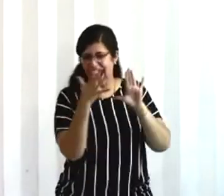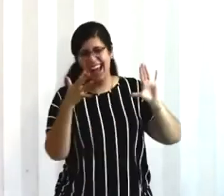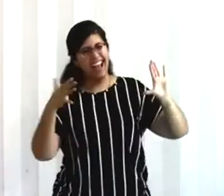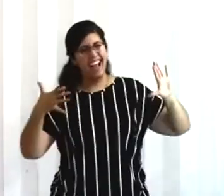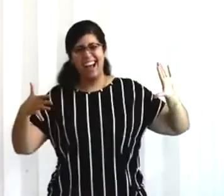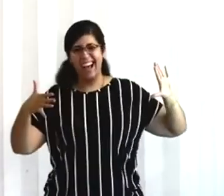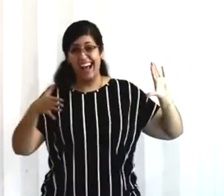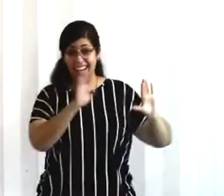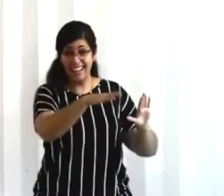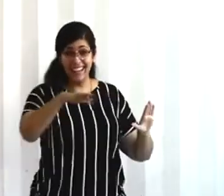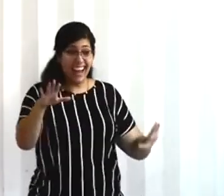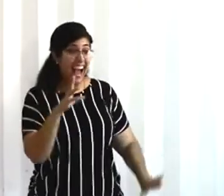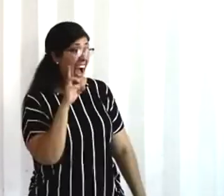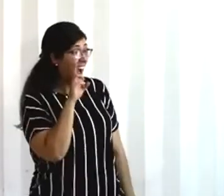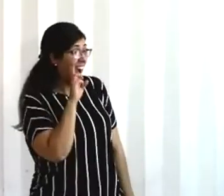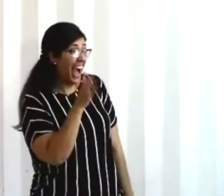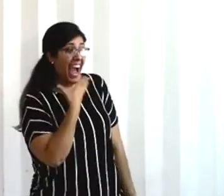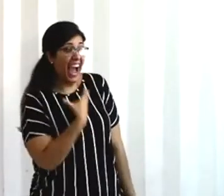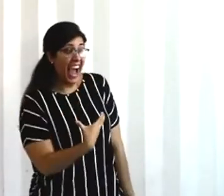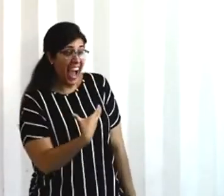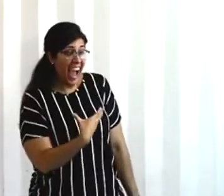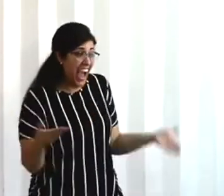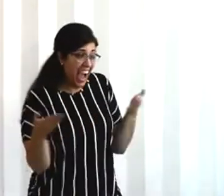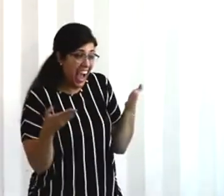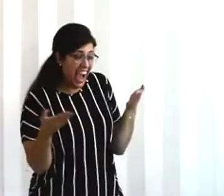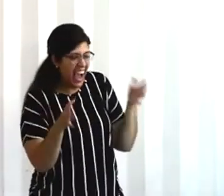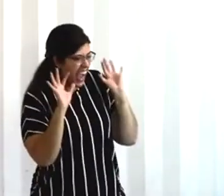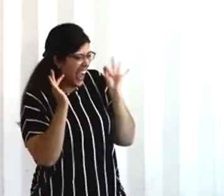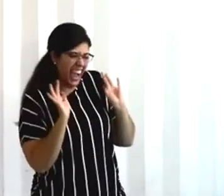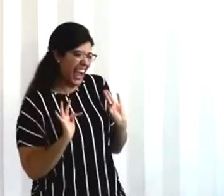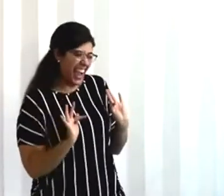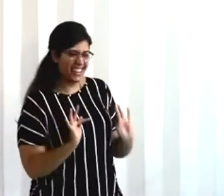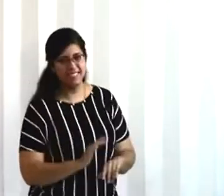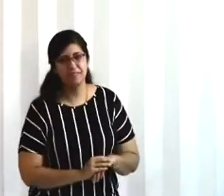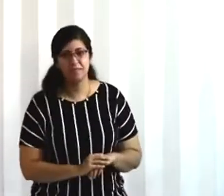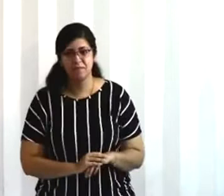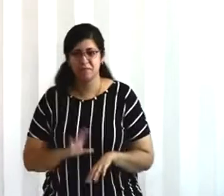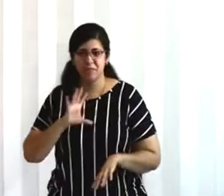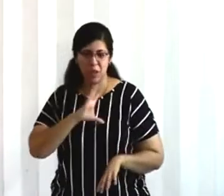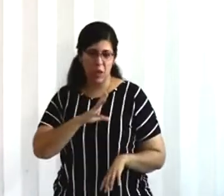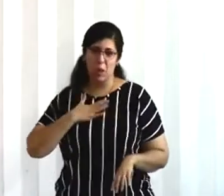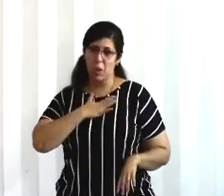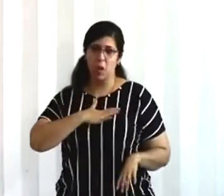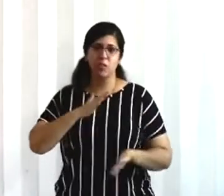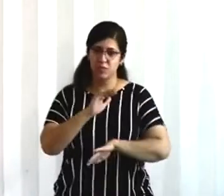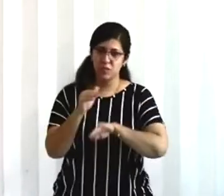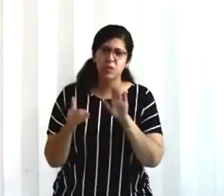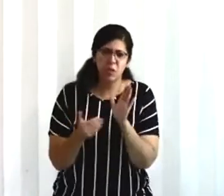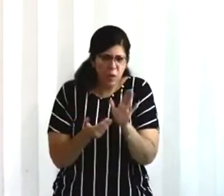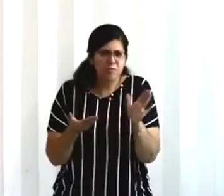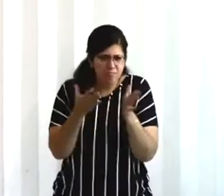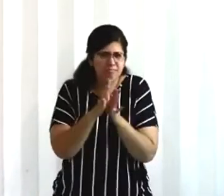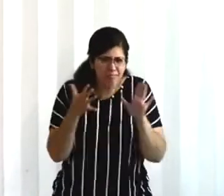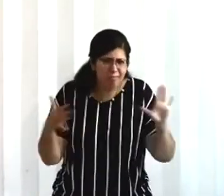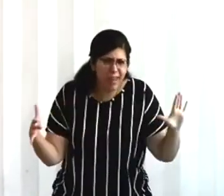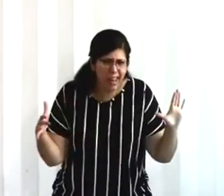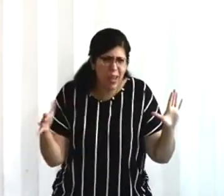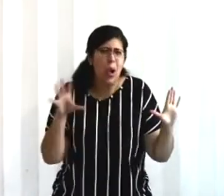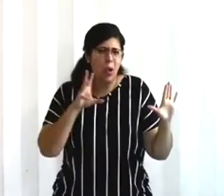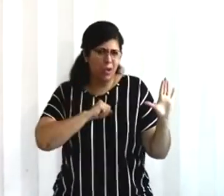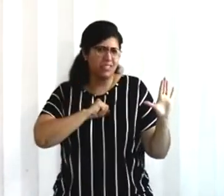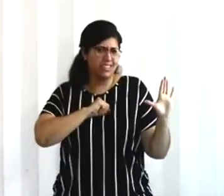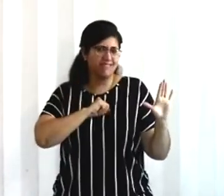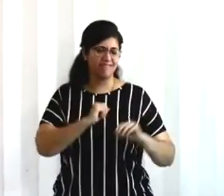aquelas luzes. Olha papai, olha mamãe, que coisa mais linda. Quem não gosta de luz? Quem não gosta desse